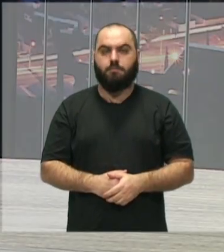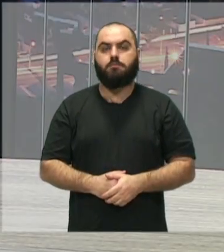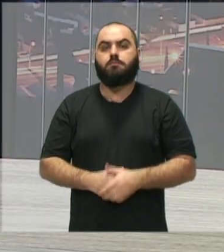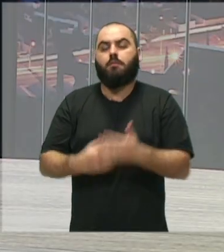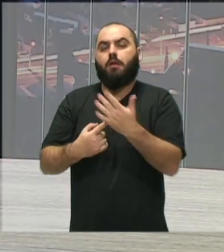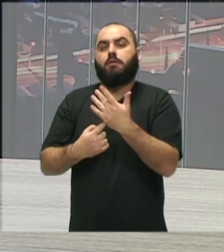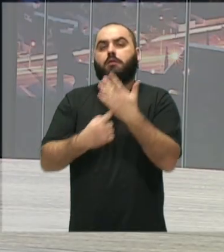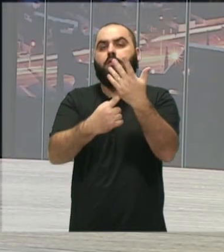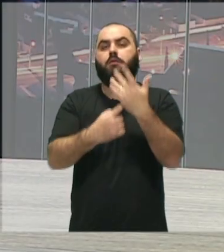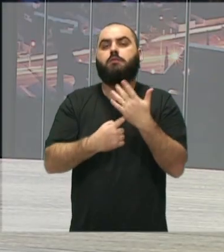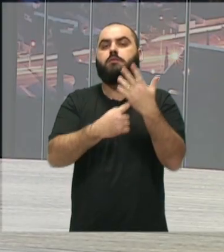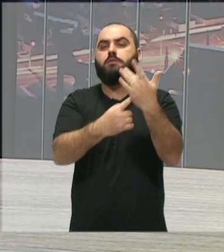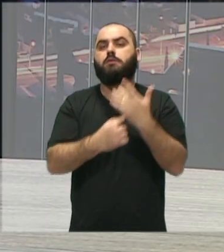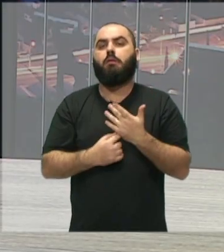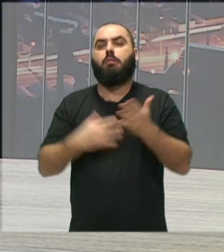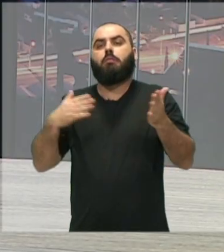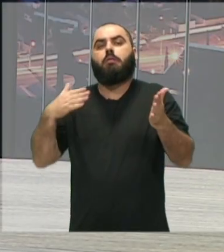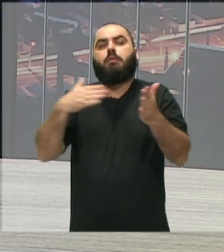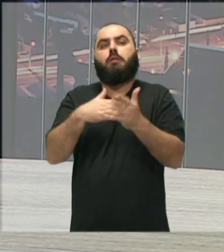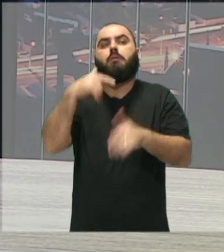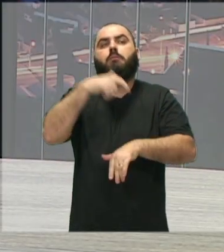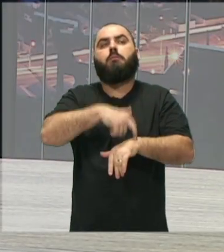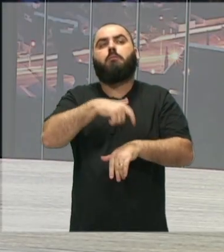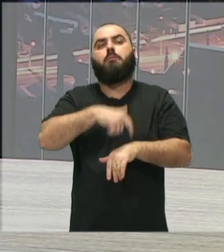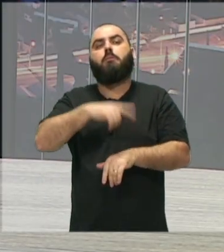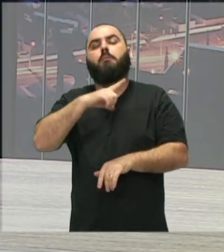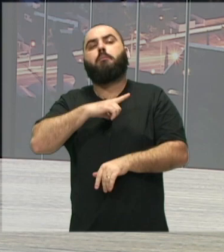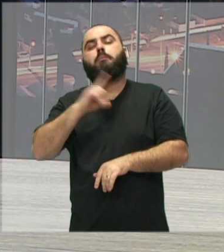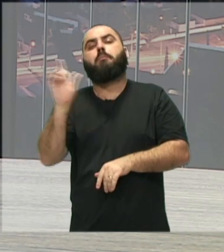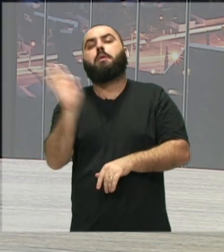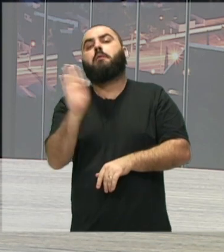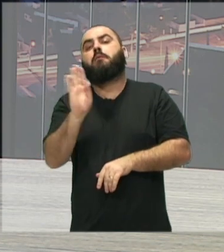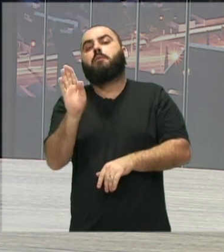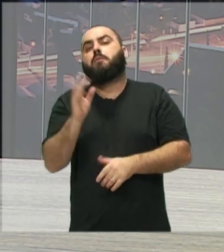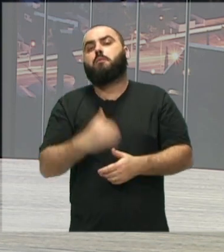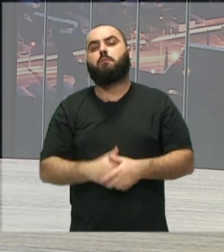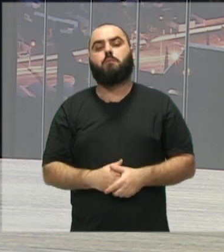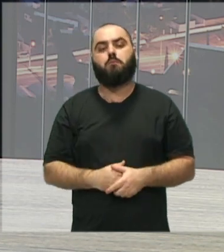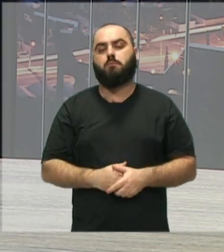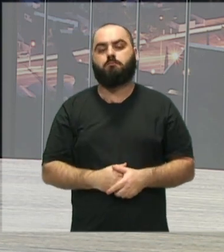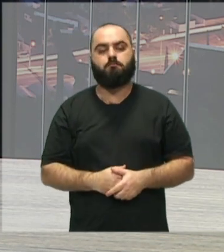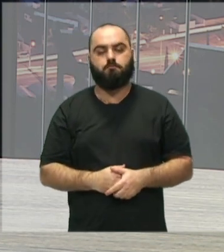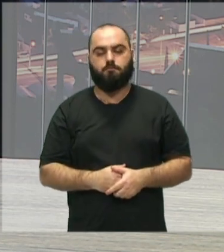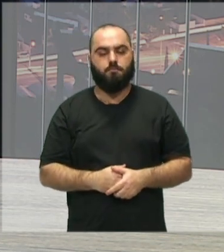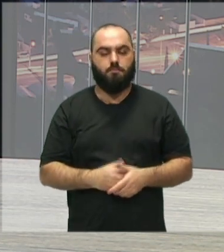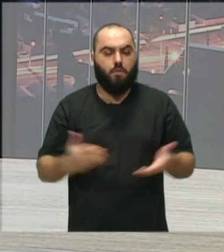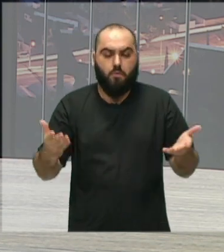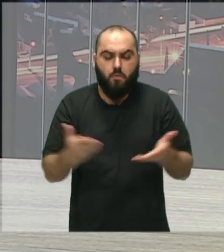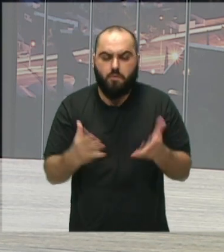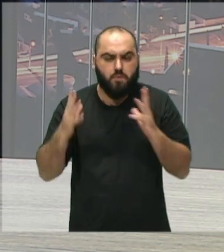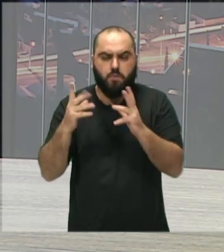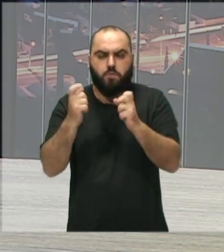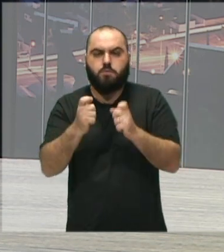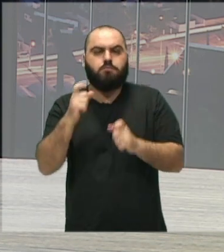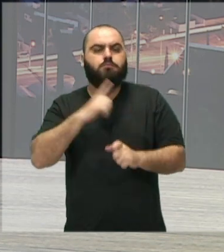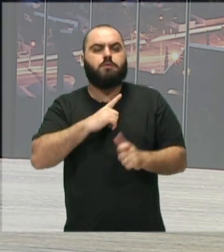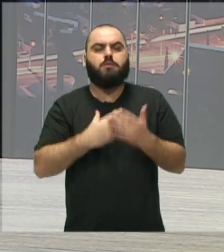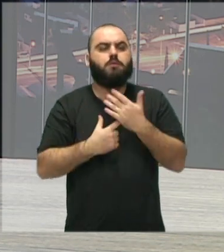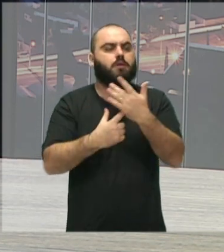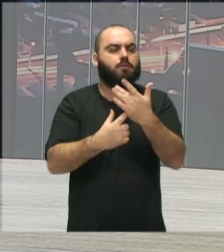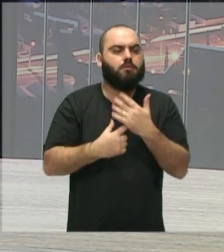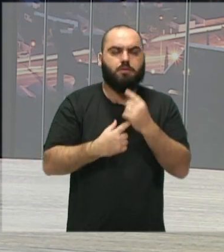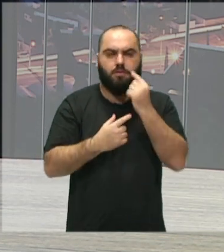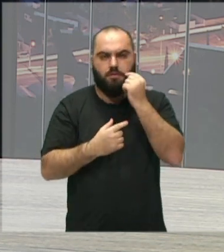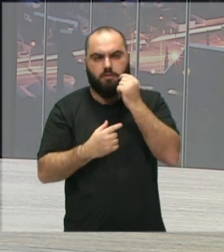tecnológica ela é benéfica, digamos assim, né? Porque você tem, hoje todo mundo tem muita tecnologia, não sei